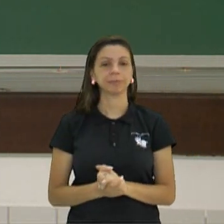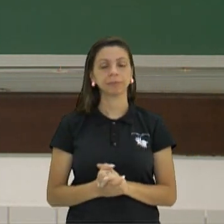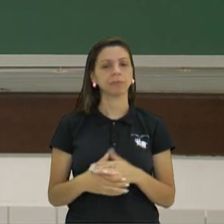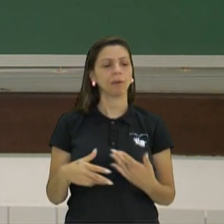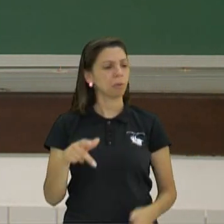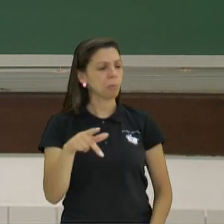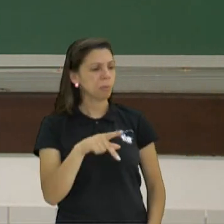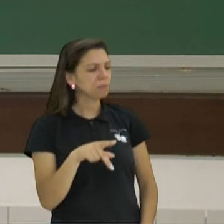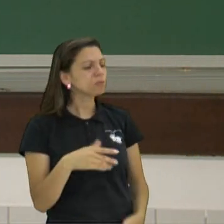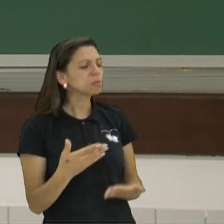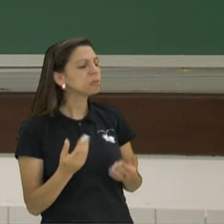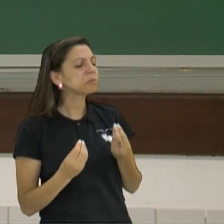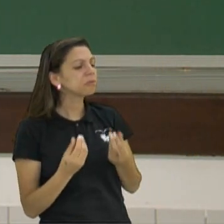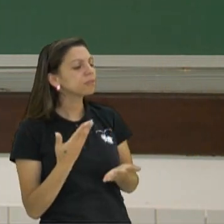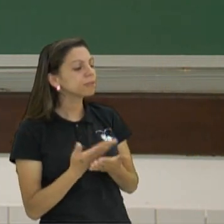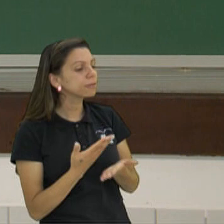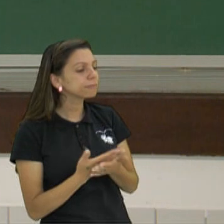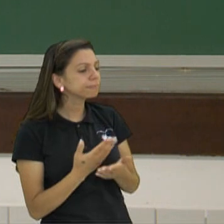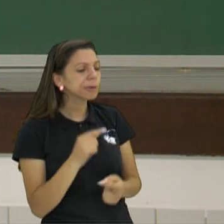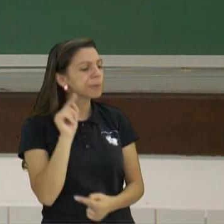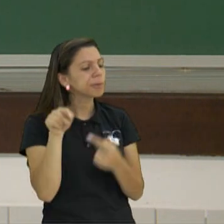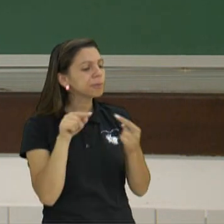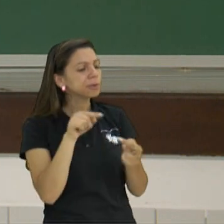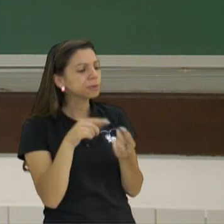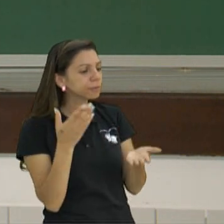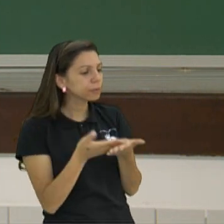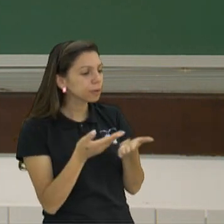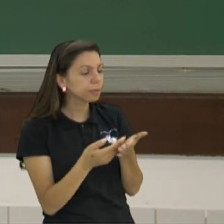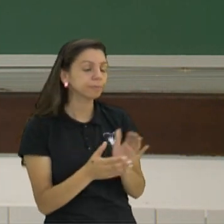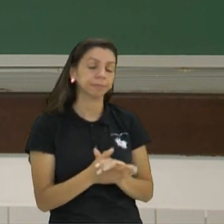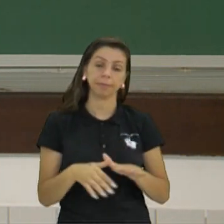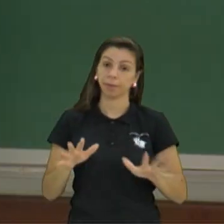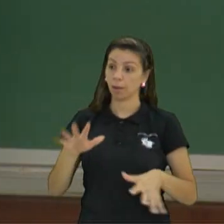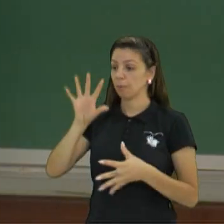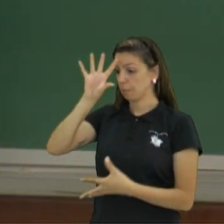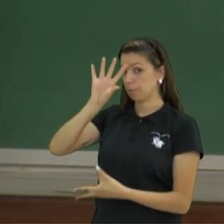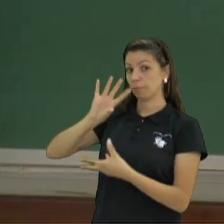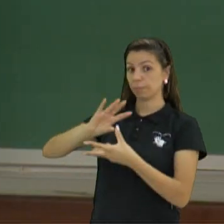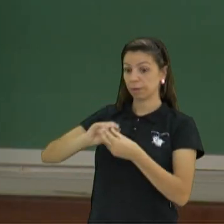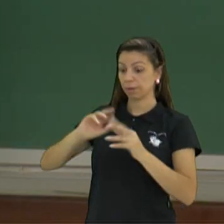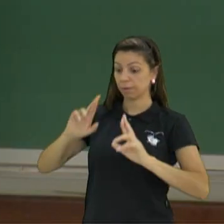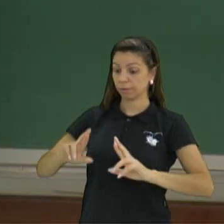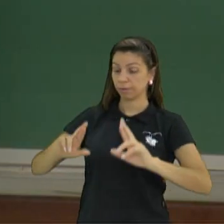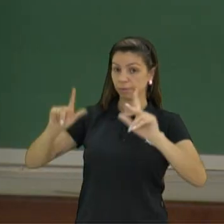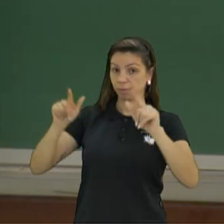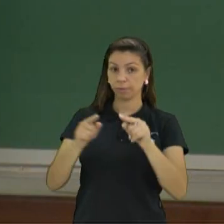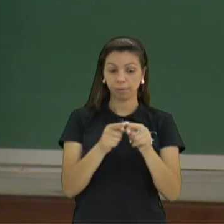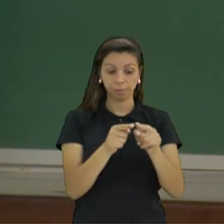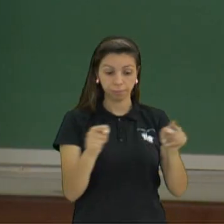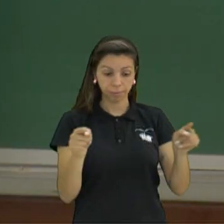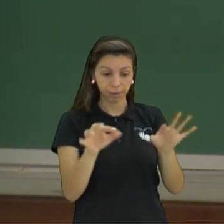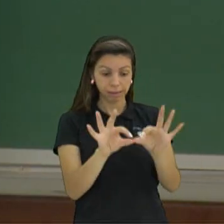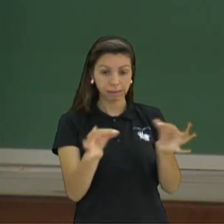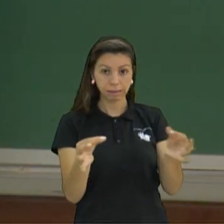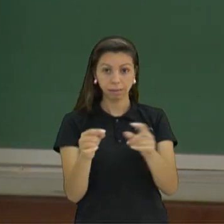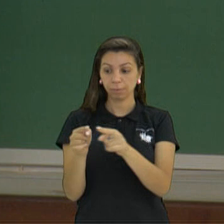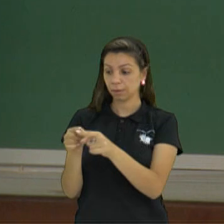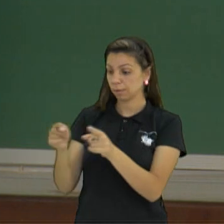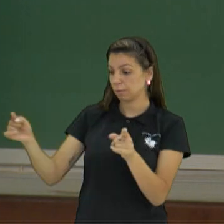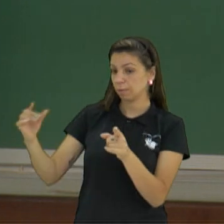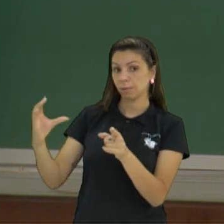Professora, o que nós vamos estudar hoje? Qual que é o objetivo dessa aula de hoje? Compreender a diferença entre período simples e